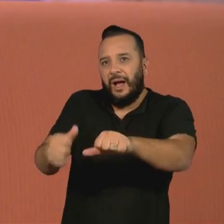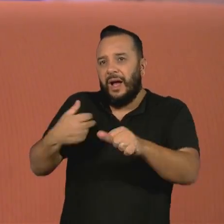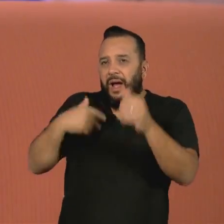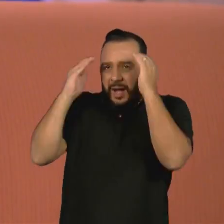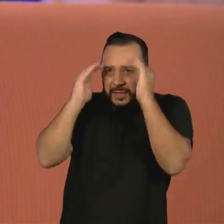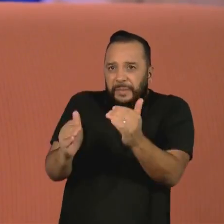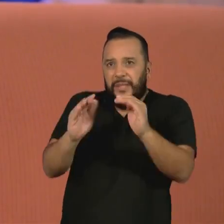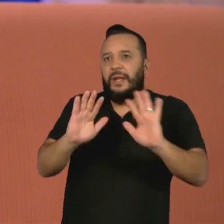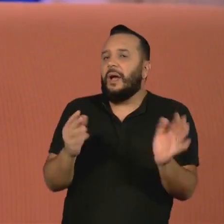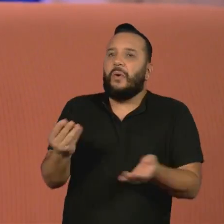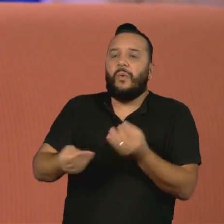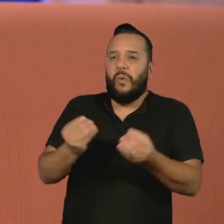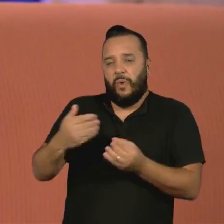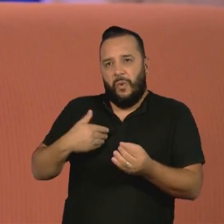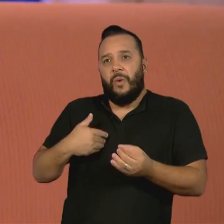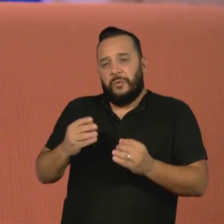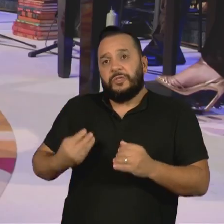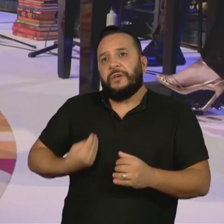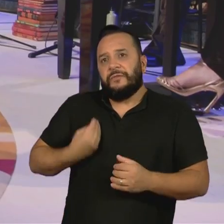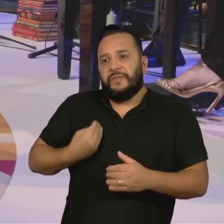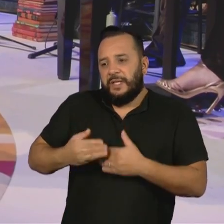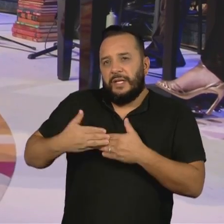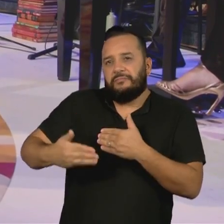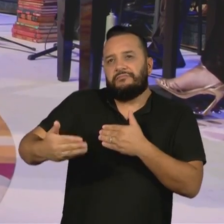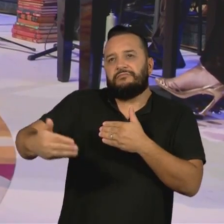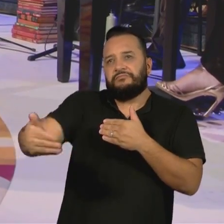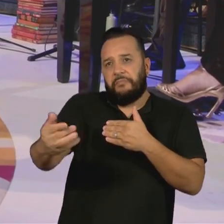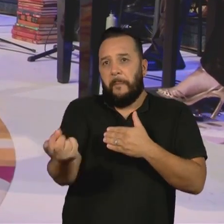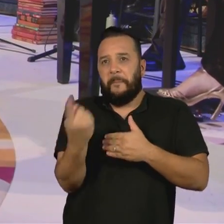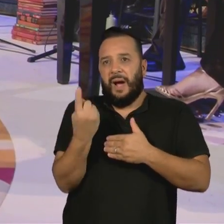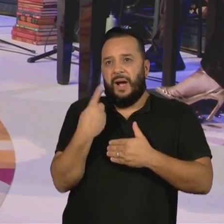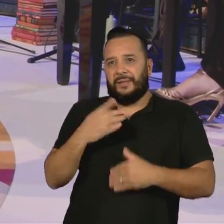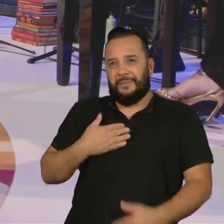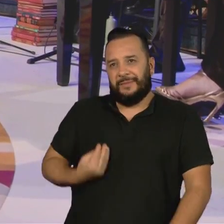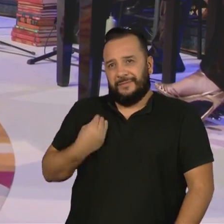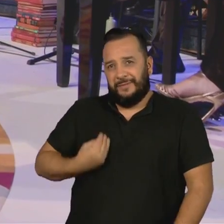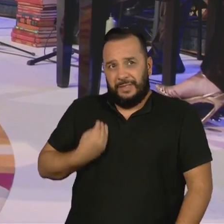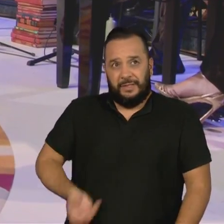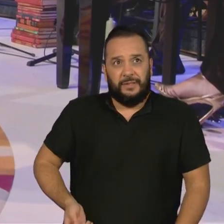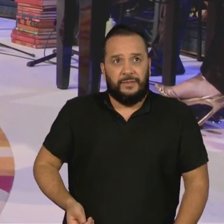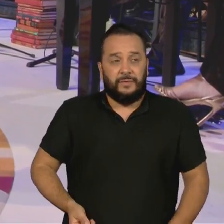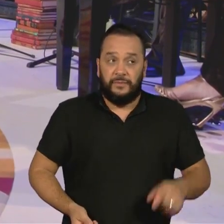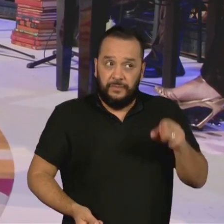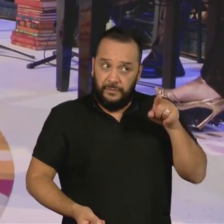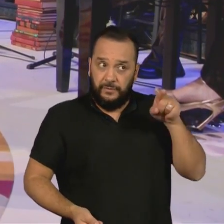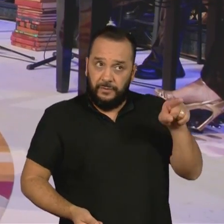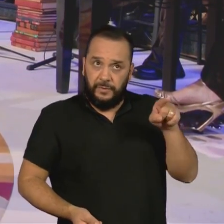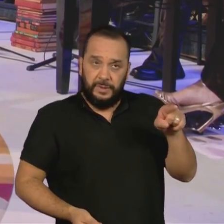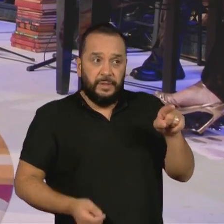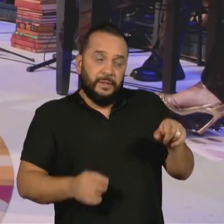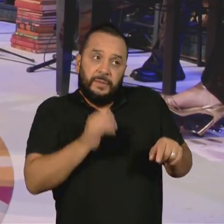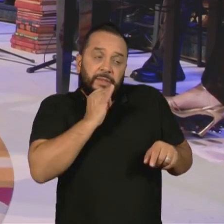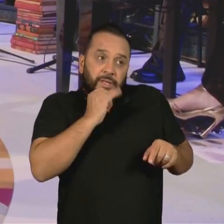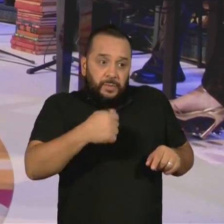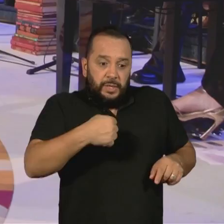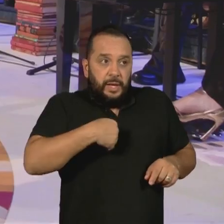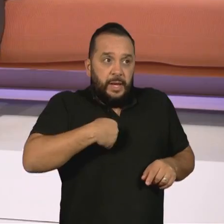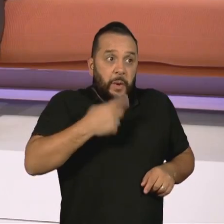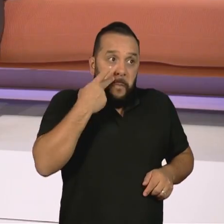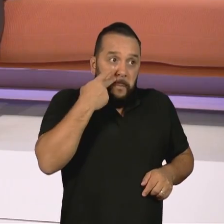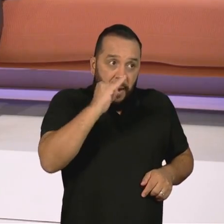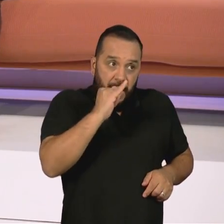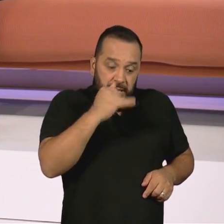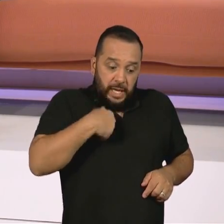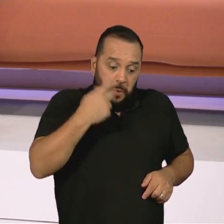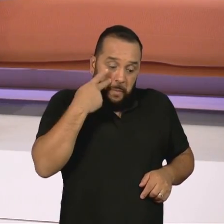destino manda na gente, manda nas nossas vidas. Esse é um outro tema. Ser pai é um destino? Hã? Ser pai é um destino? Não responda. Vamos